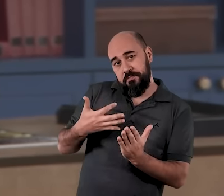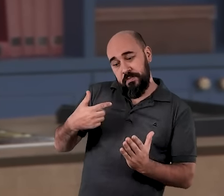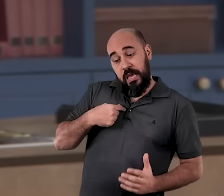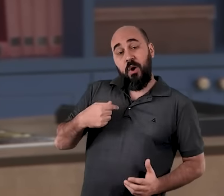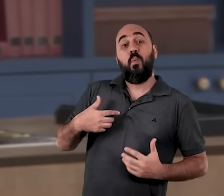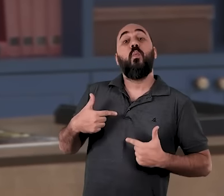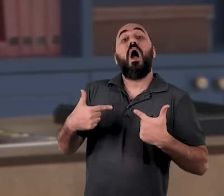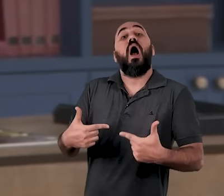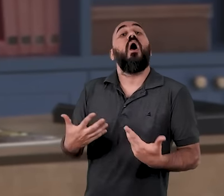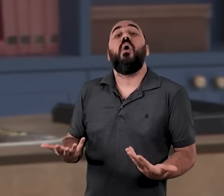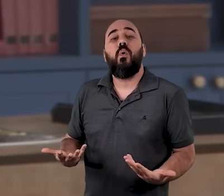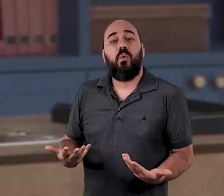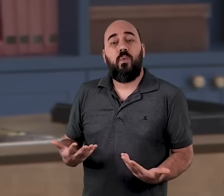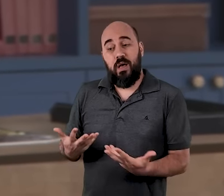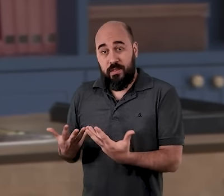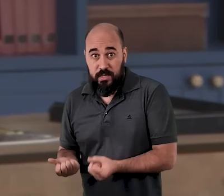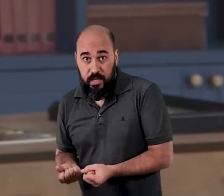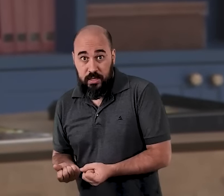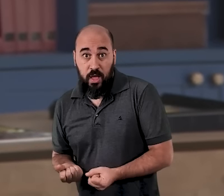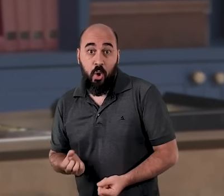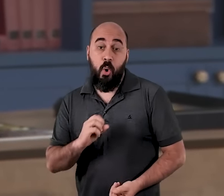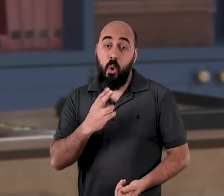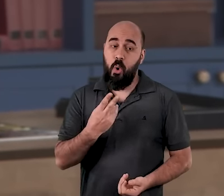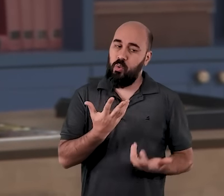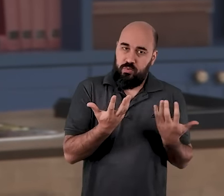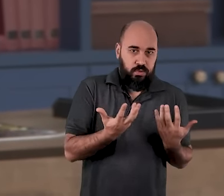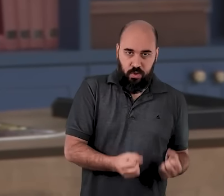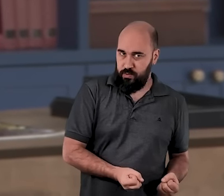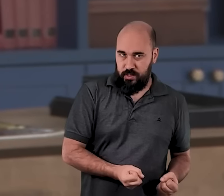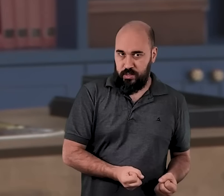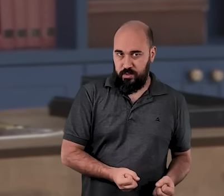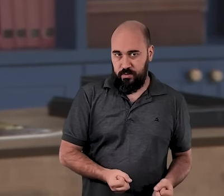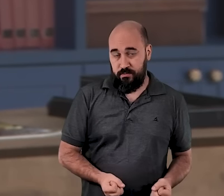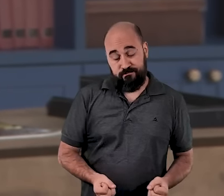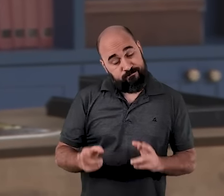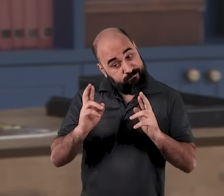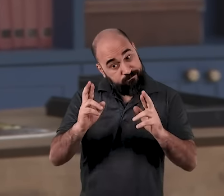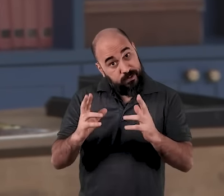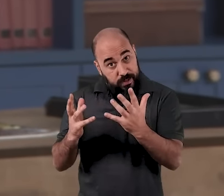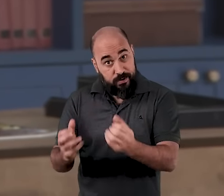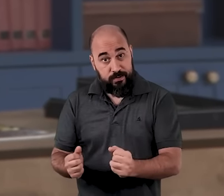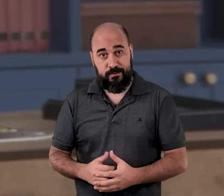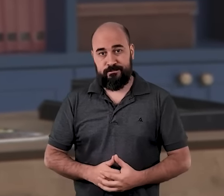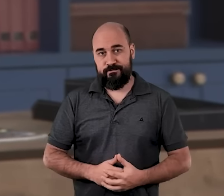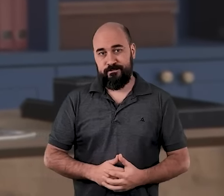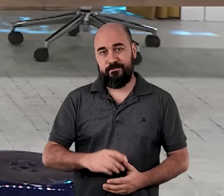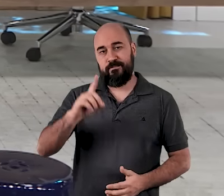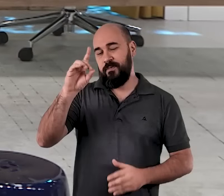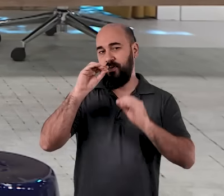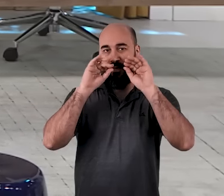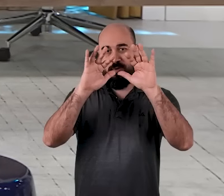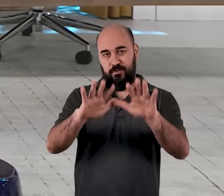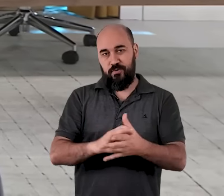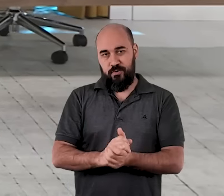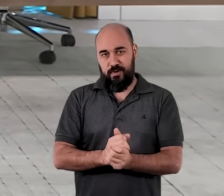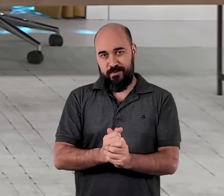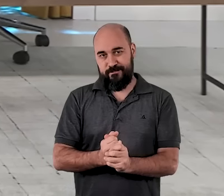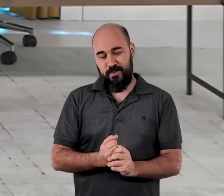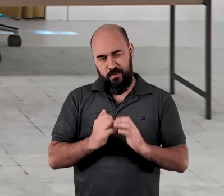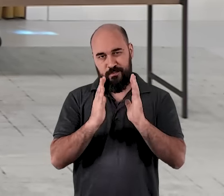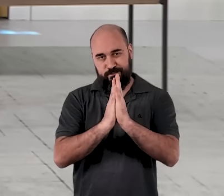seu destino. Tomara que seja para a vida eterna. Deus te abençoe. Vamos orar